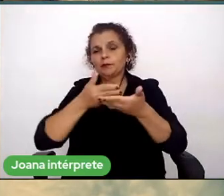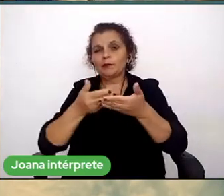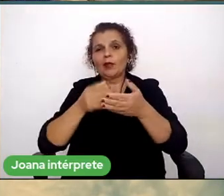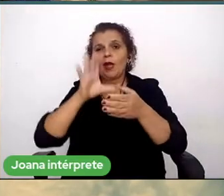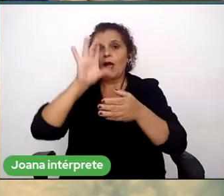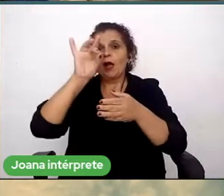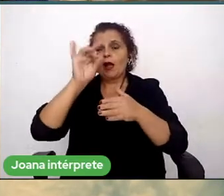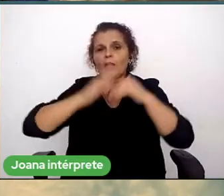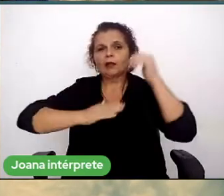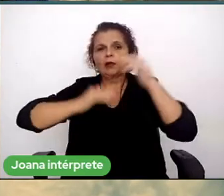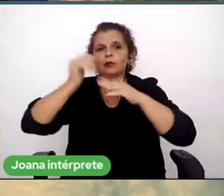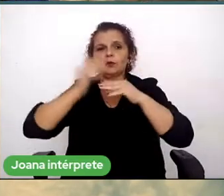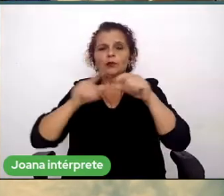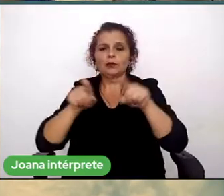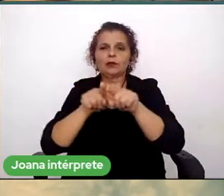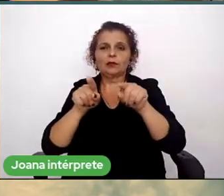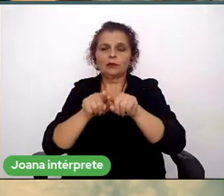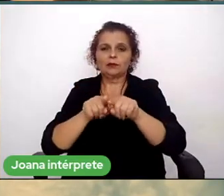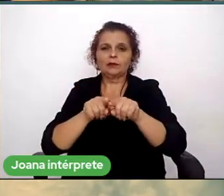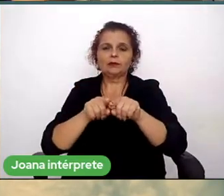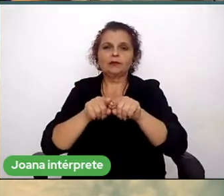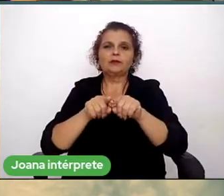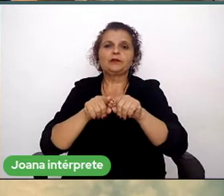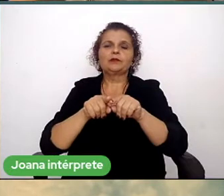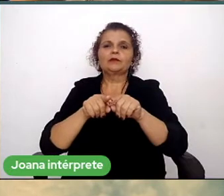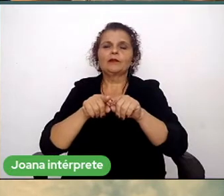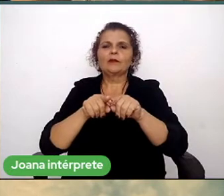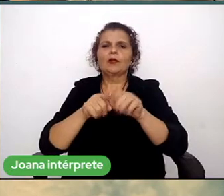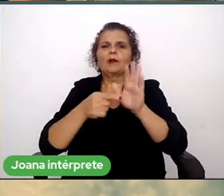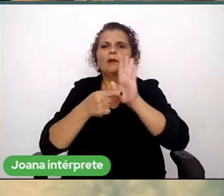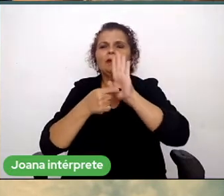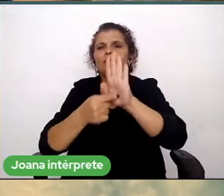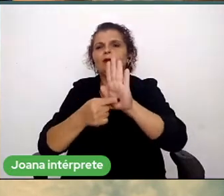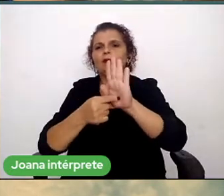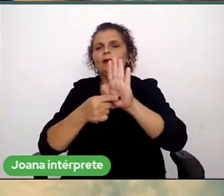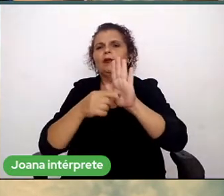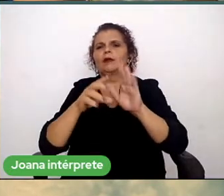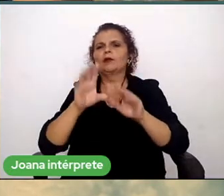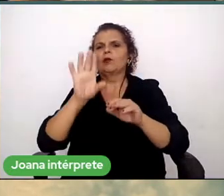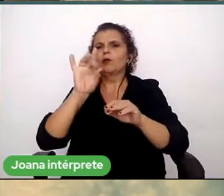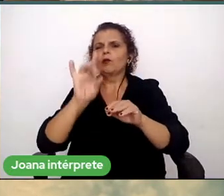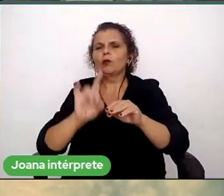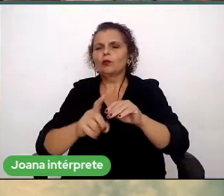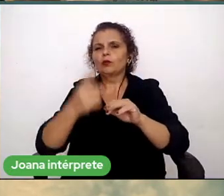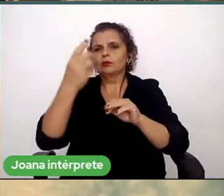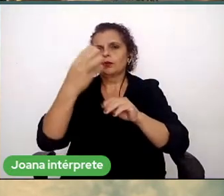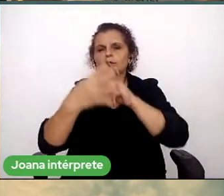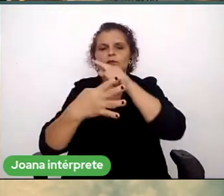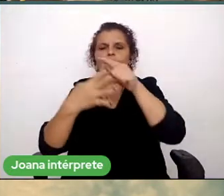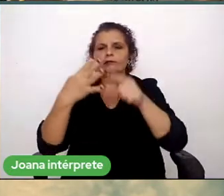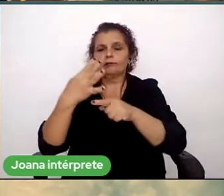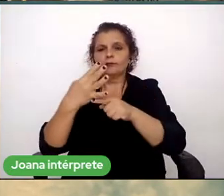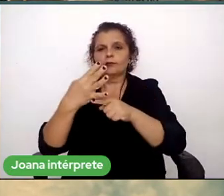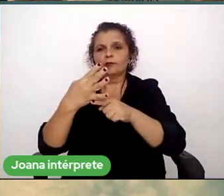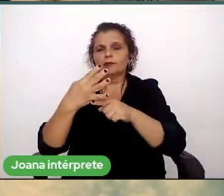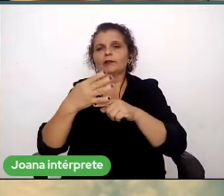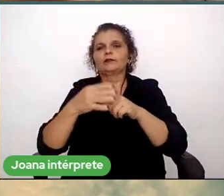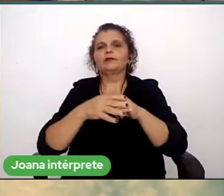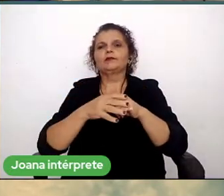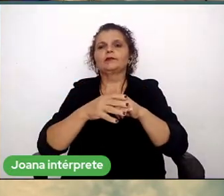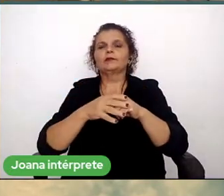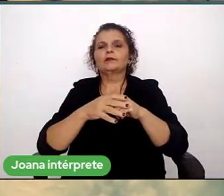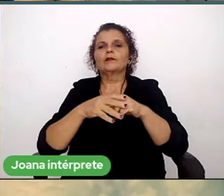das práticas de das coisas eu vou falar com slides seguinte vão tocar em pelo menos um desses valores Provavelmente em mais de um deles